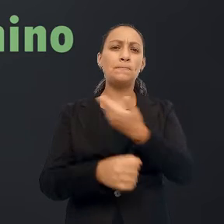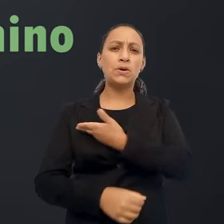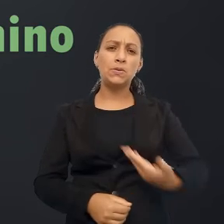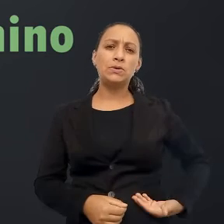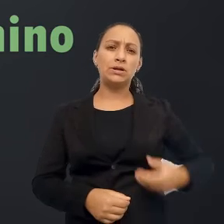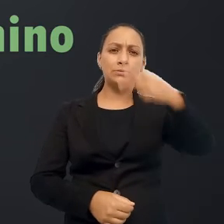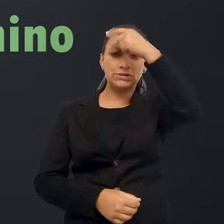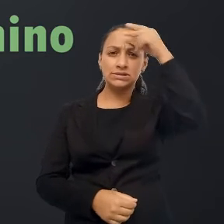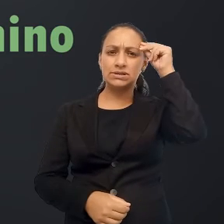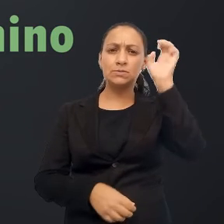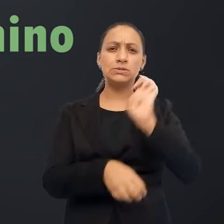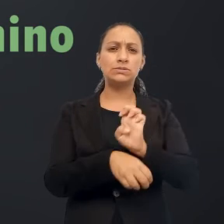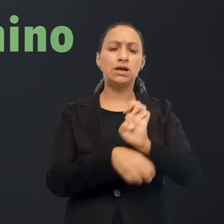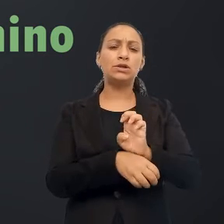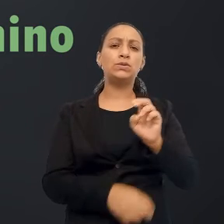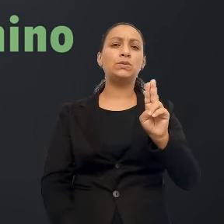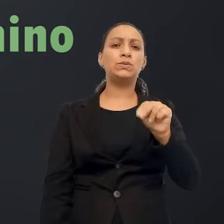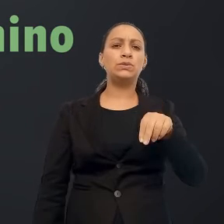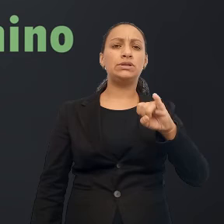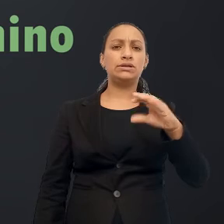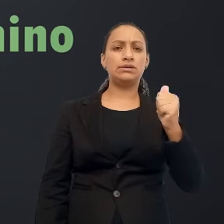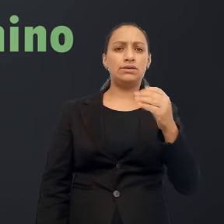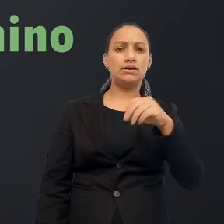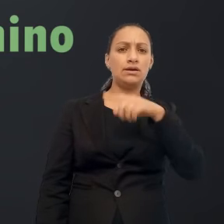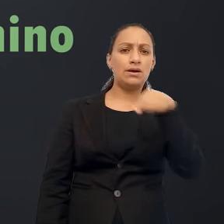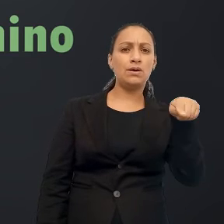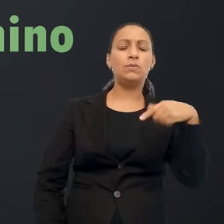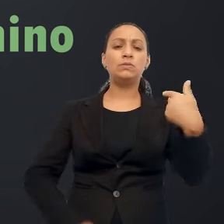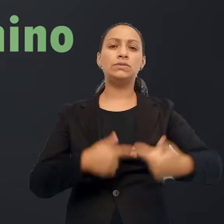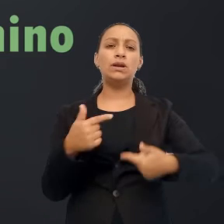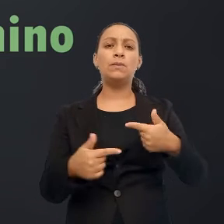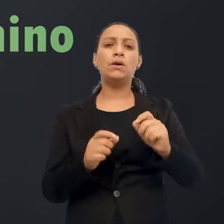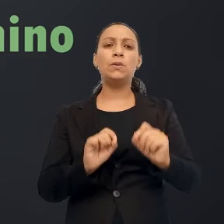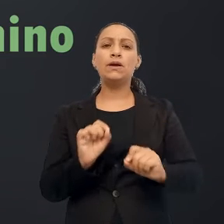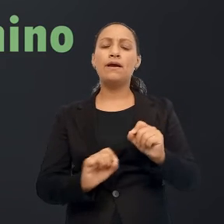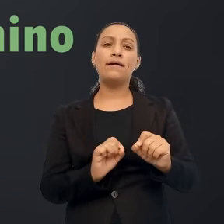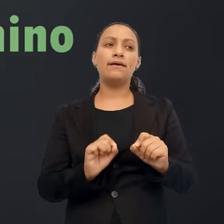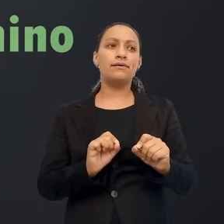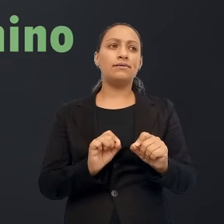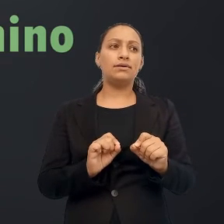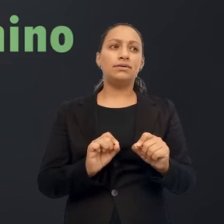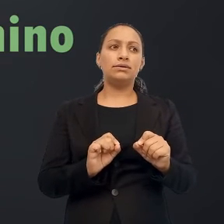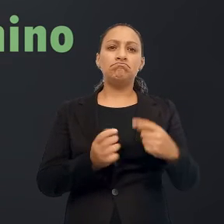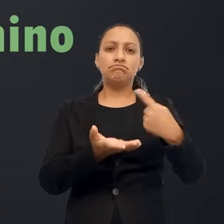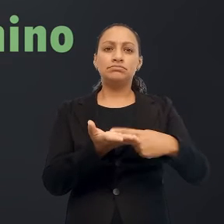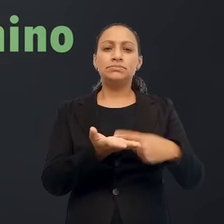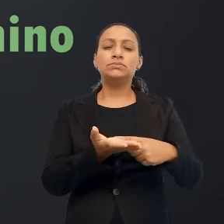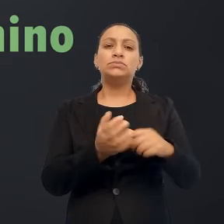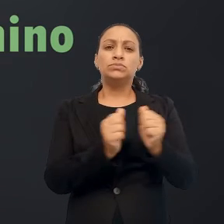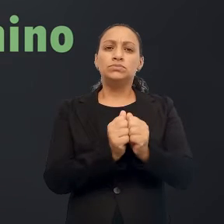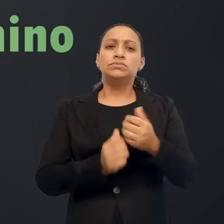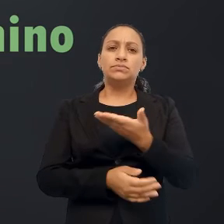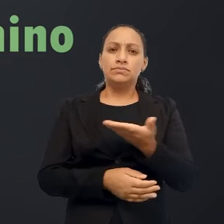o Estado, a União, estabelecendo com eles